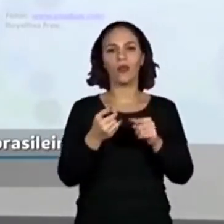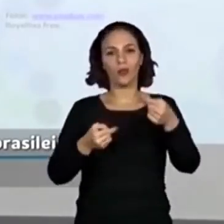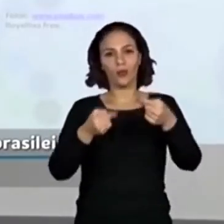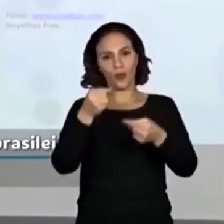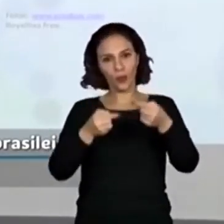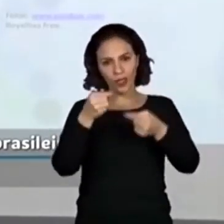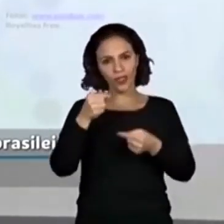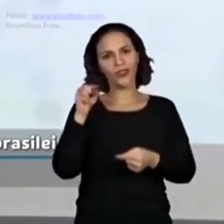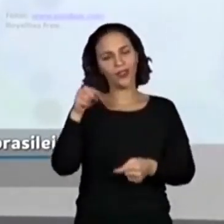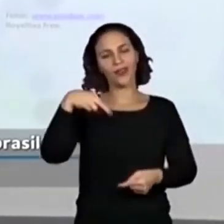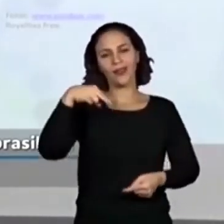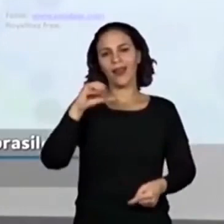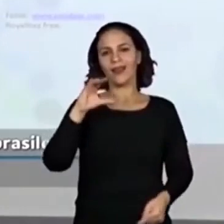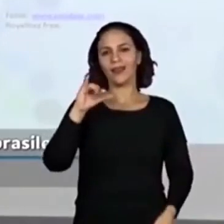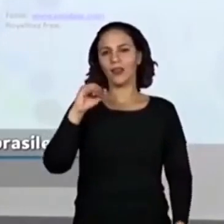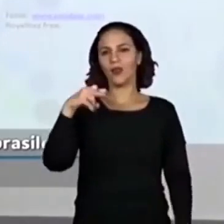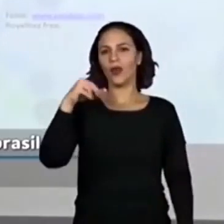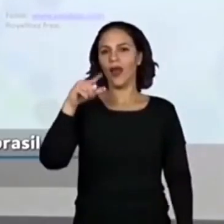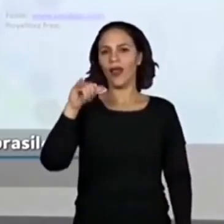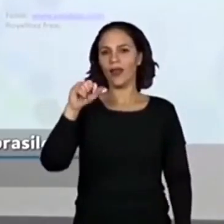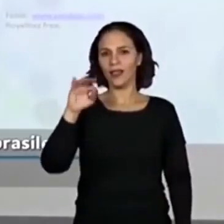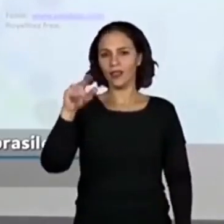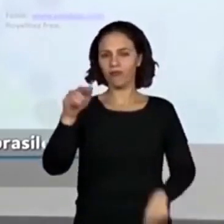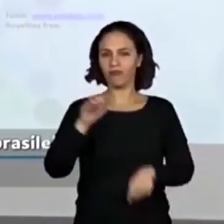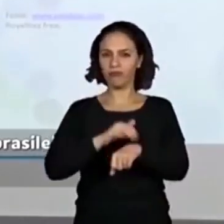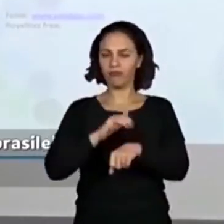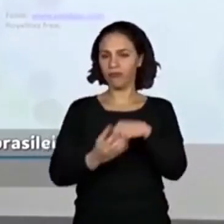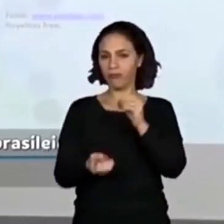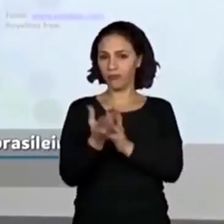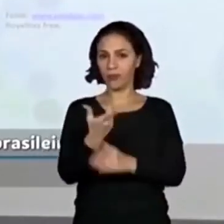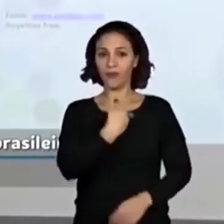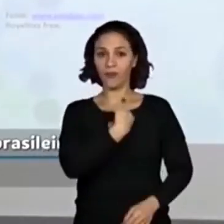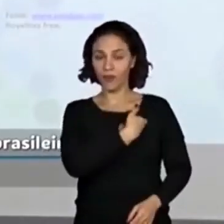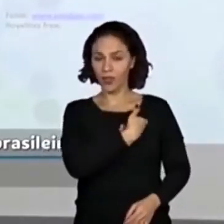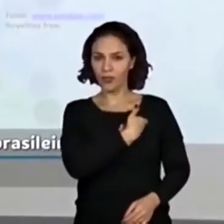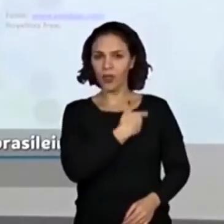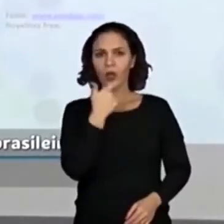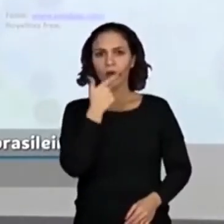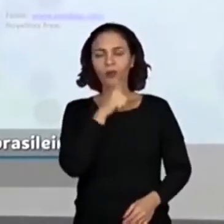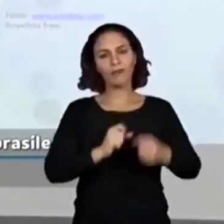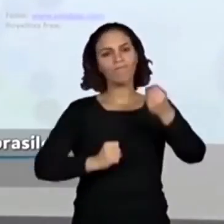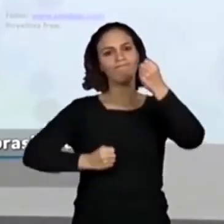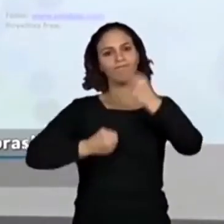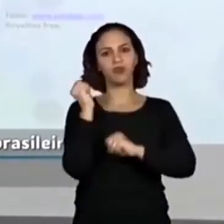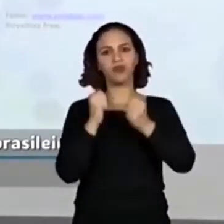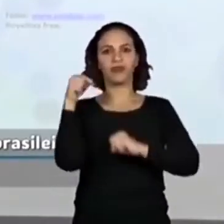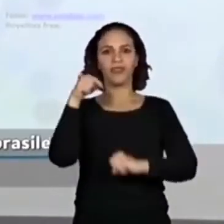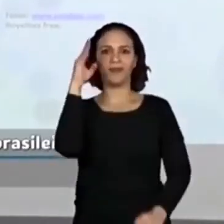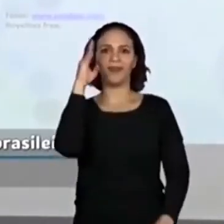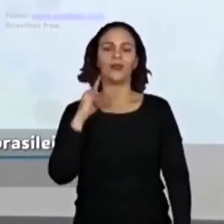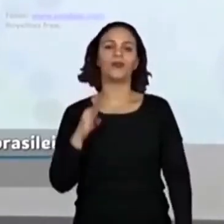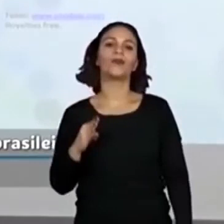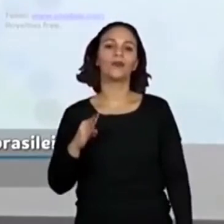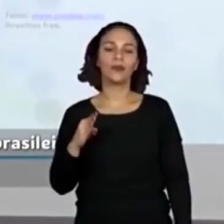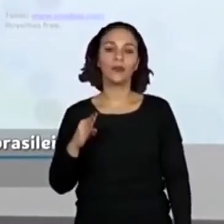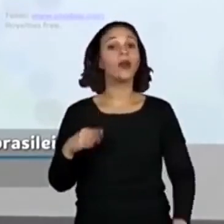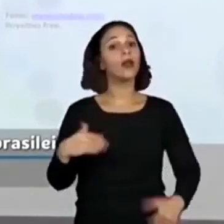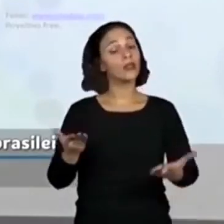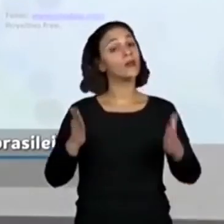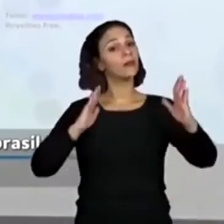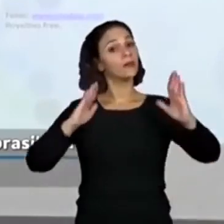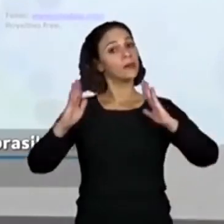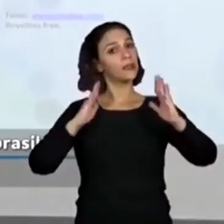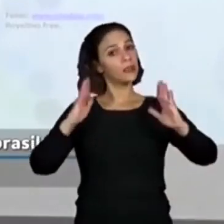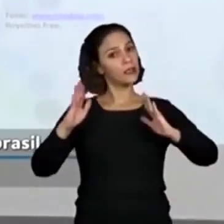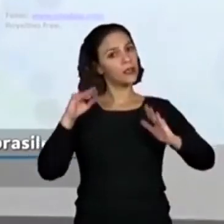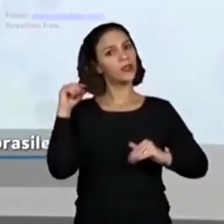política nacionalista de Getúlio Vargas, conseguiu industrializar o Brasil. Então nós temos aí um período